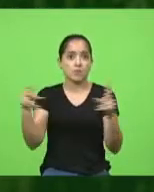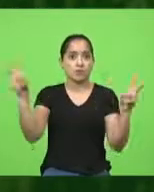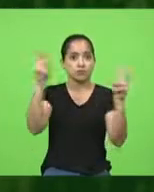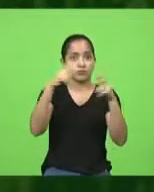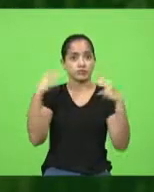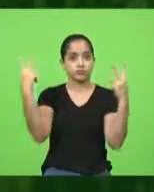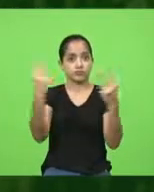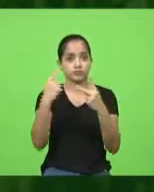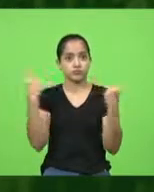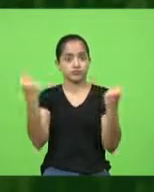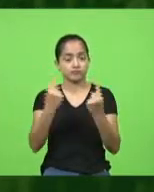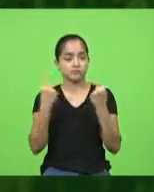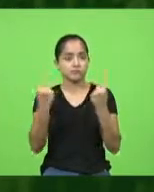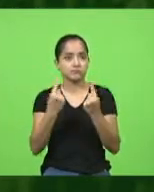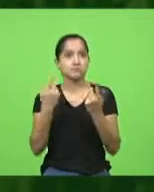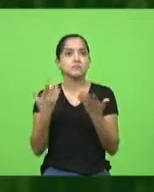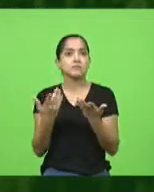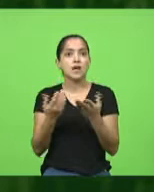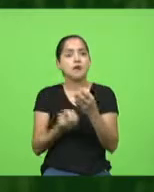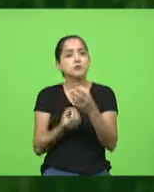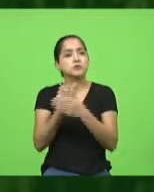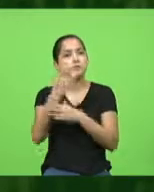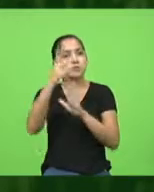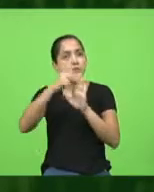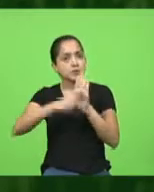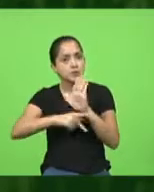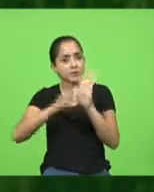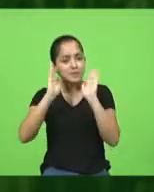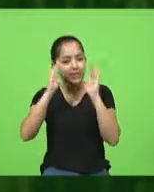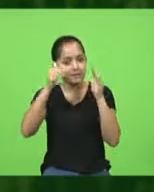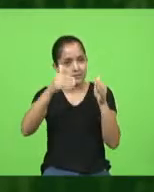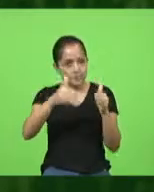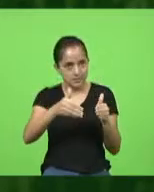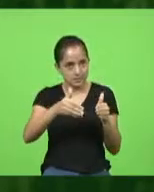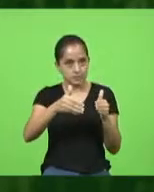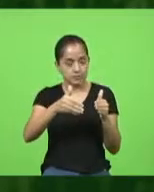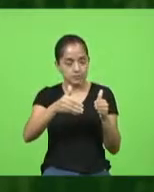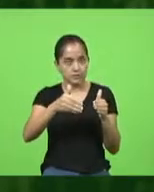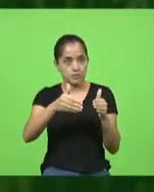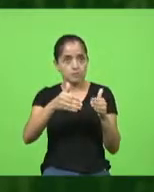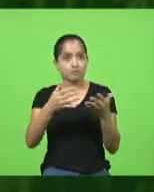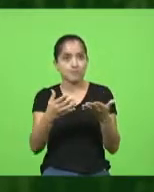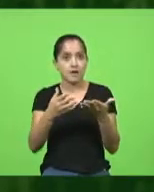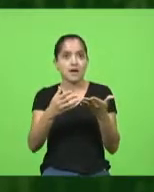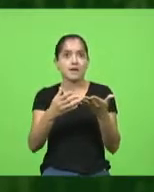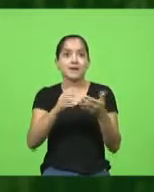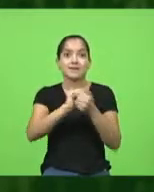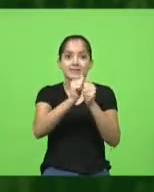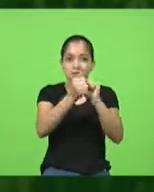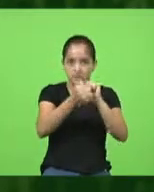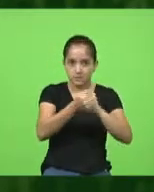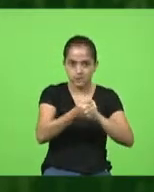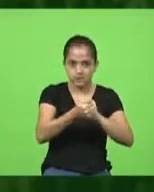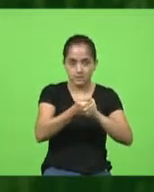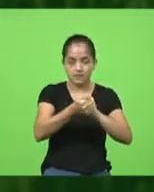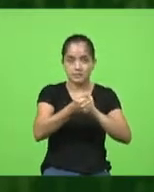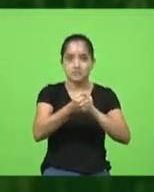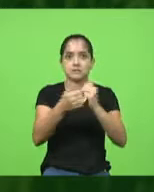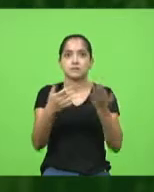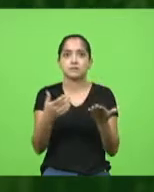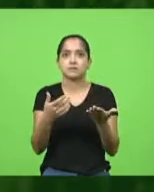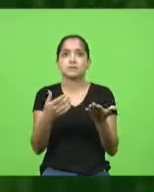ciclones, e nós criamos um programa específico para já ter o enquadramento. Ocorreu,